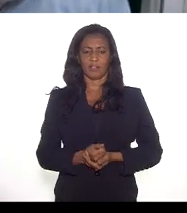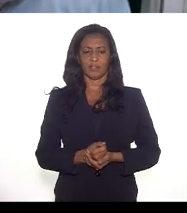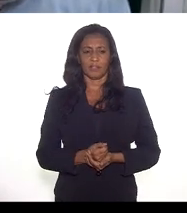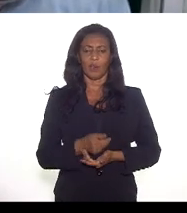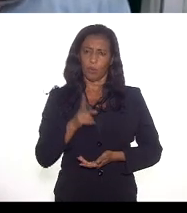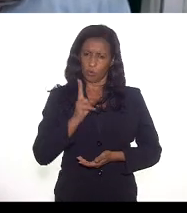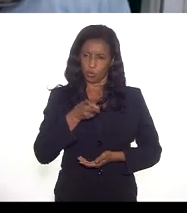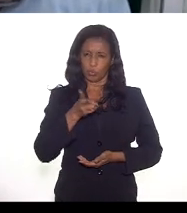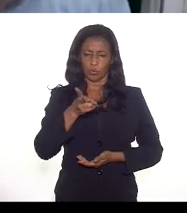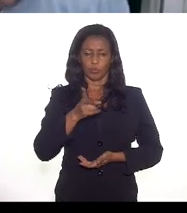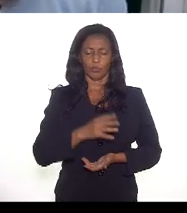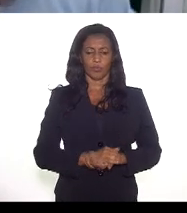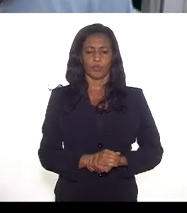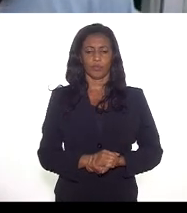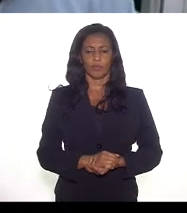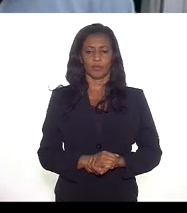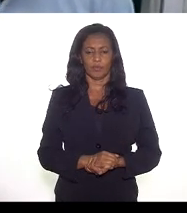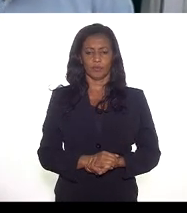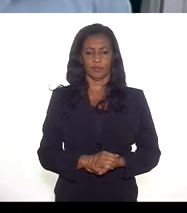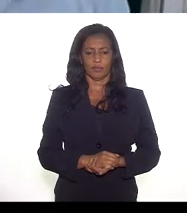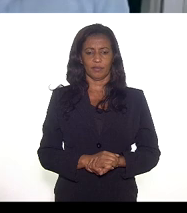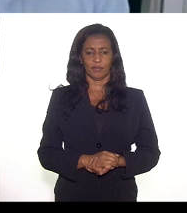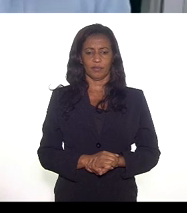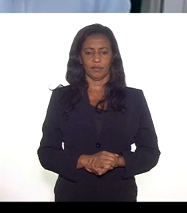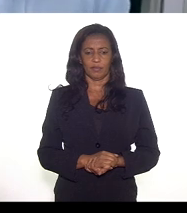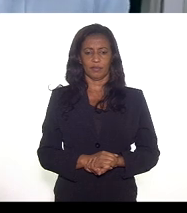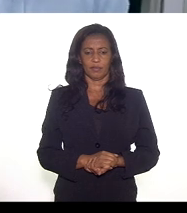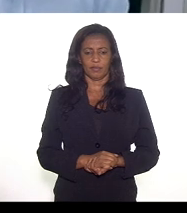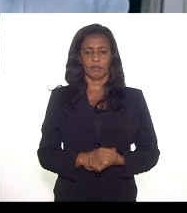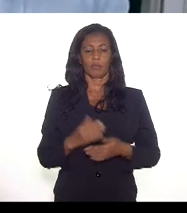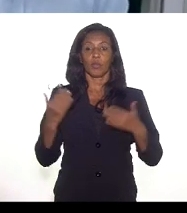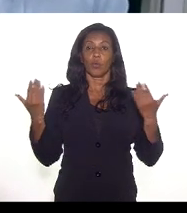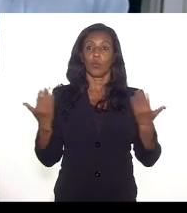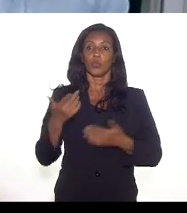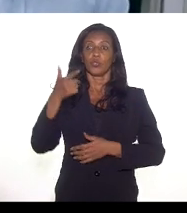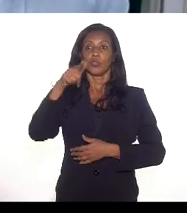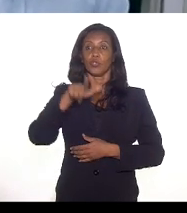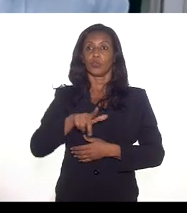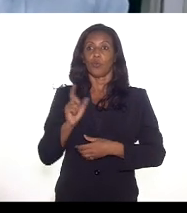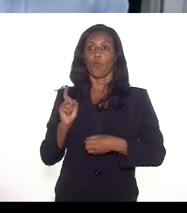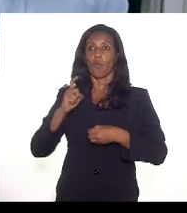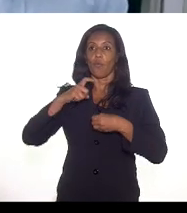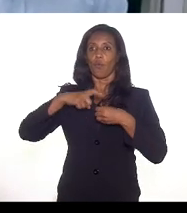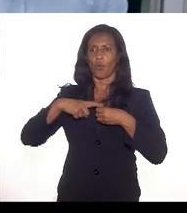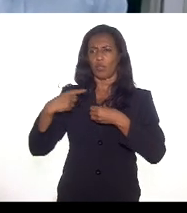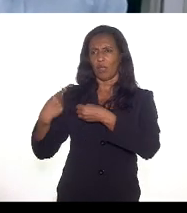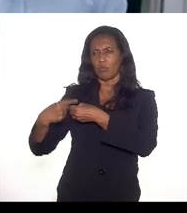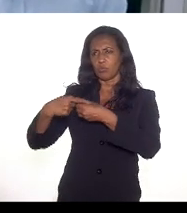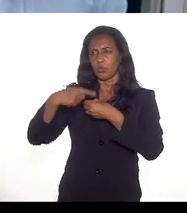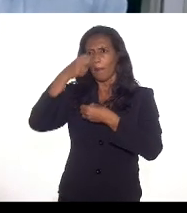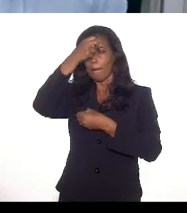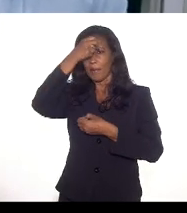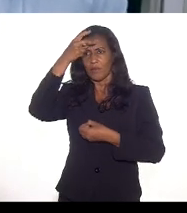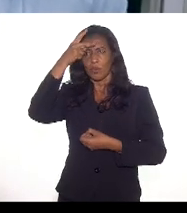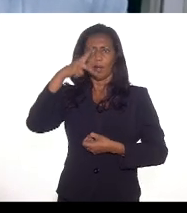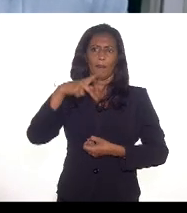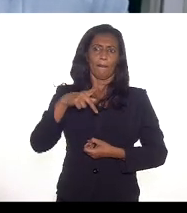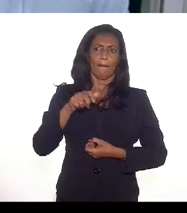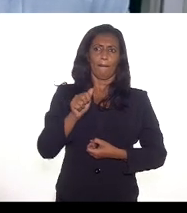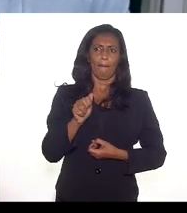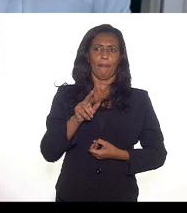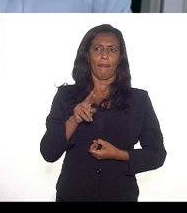Retornou, pode continuar. E hoje, novamente, retornei ao município de Paraty, mas